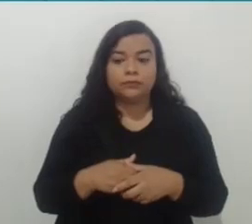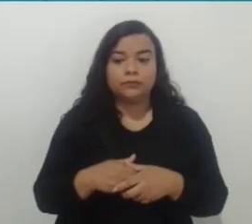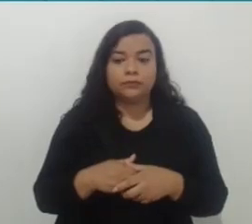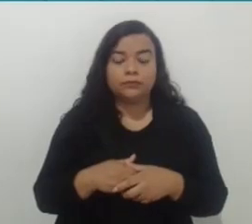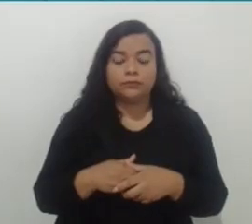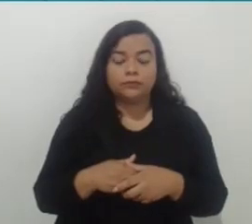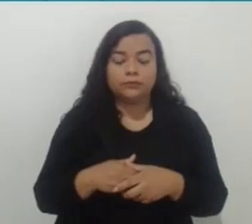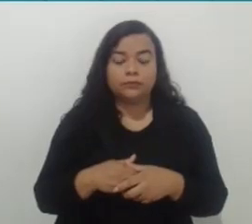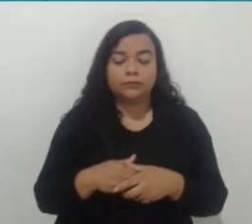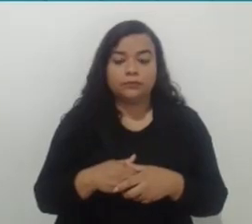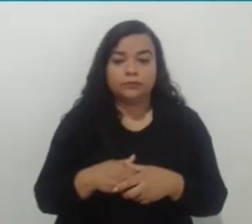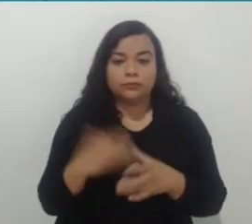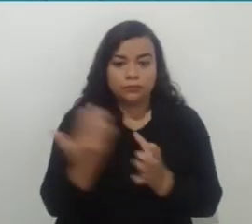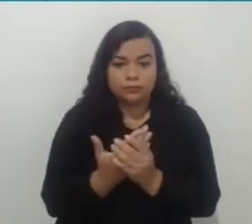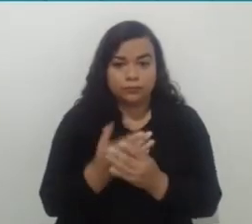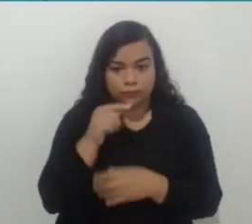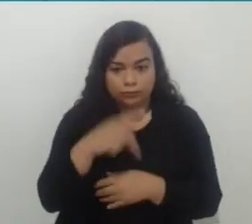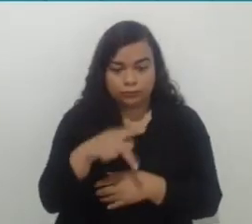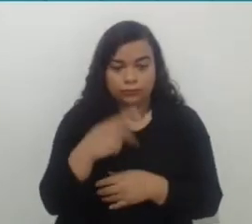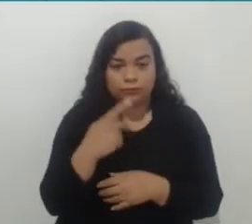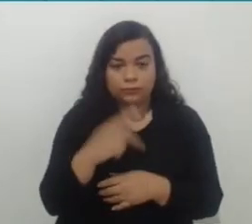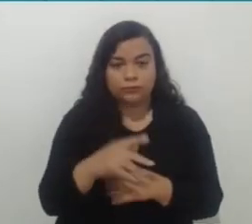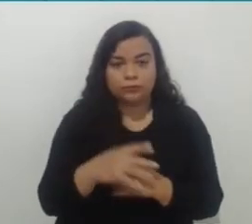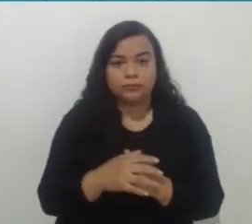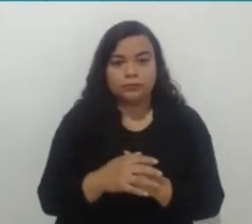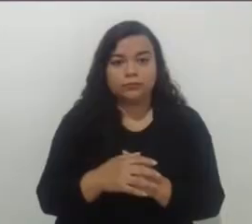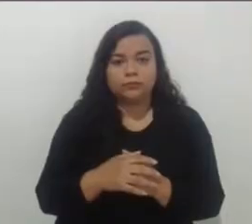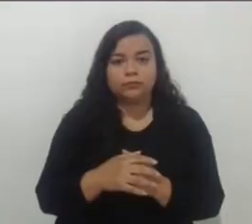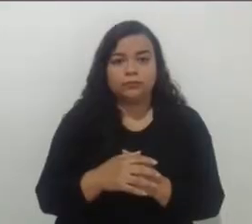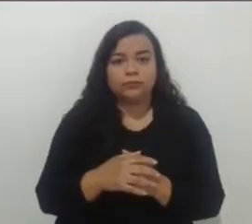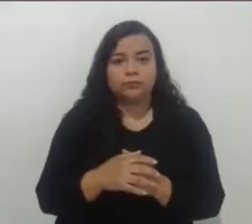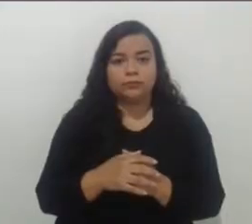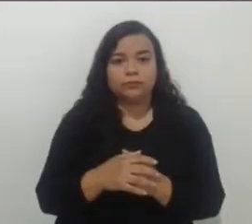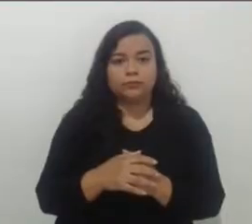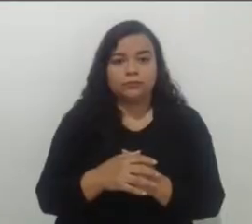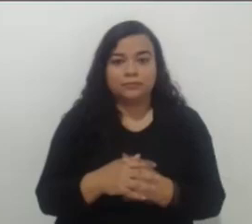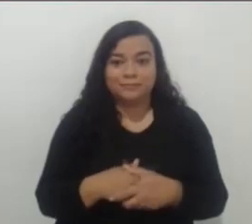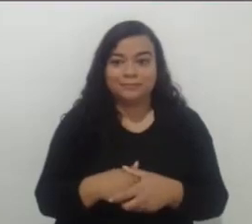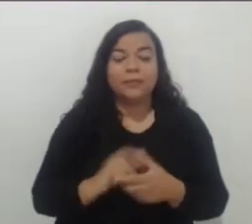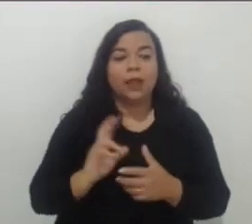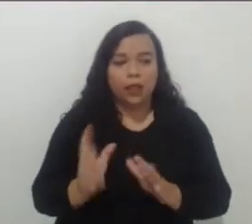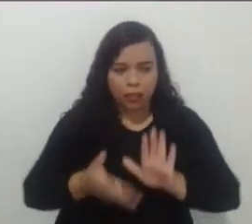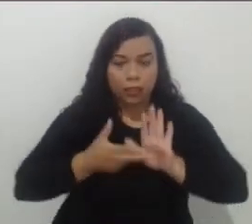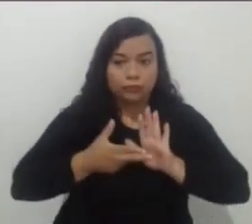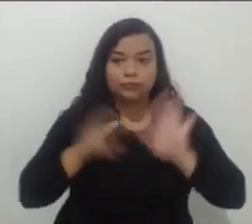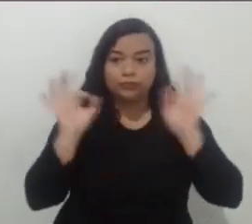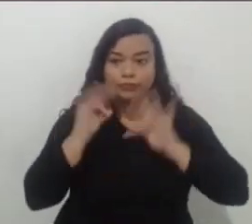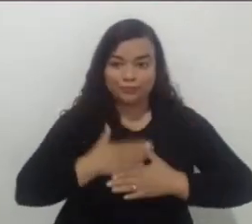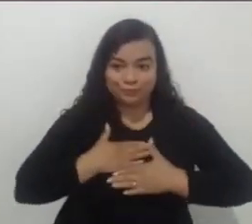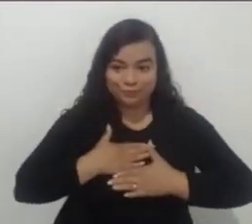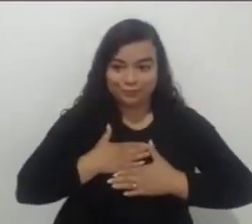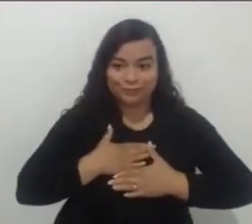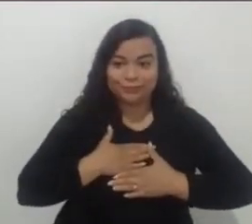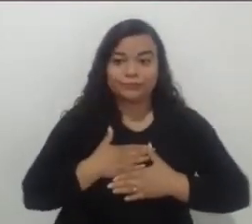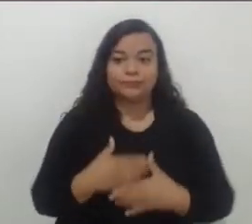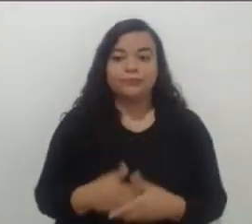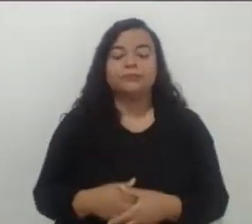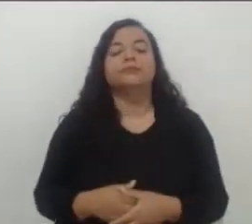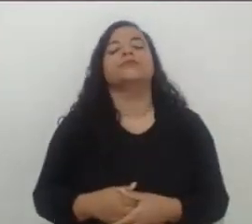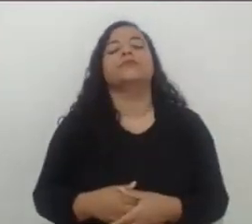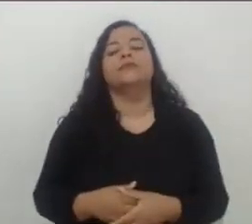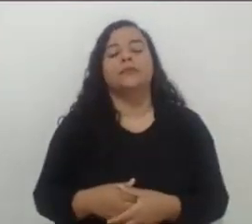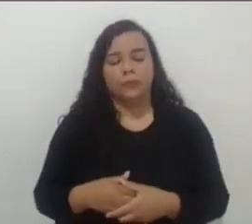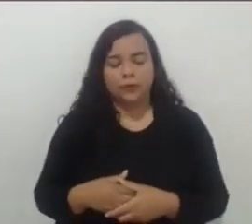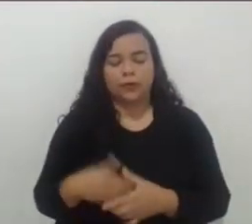esse processo. Pois não, desembargador. Assumo com muita honra a presidência. Processo já anunciado